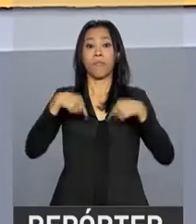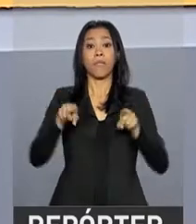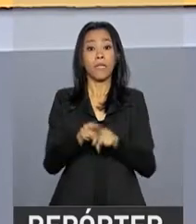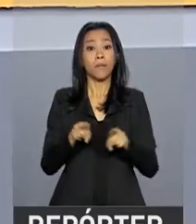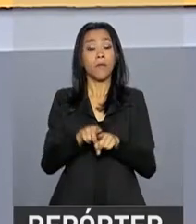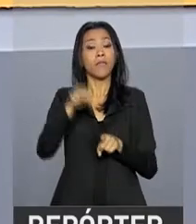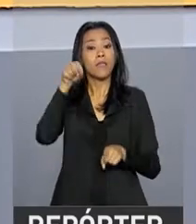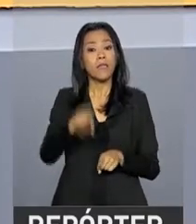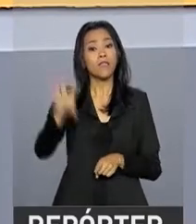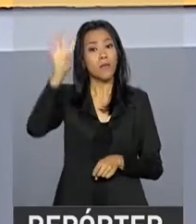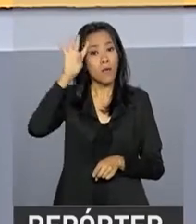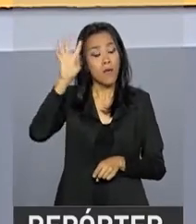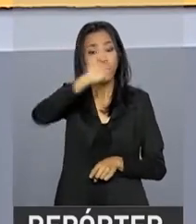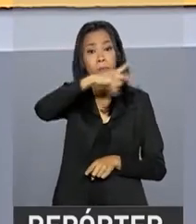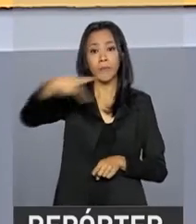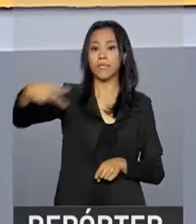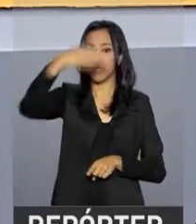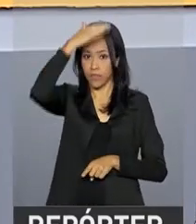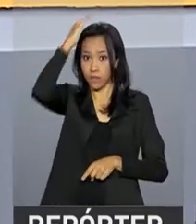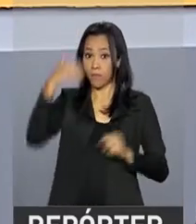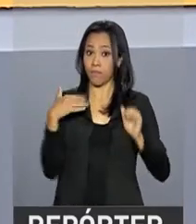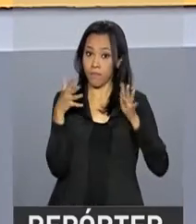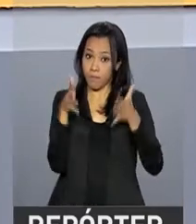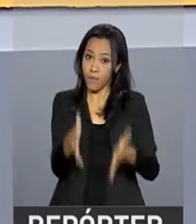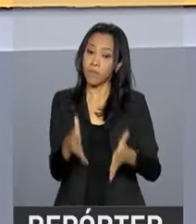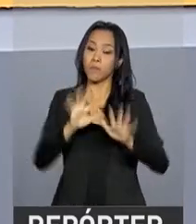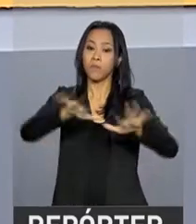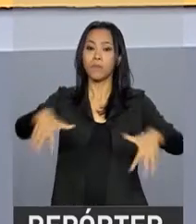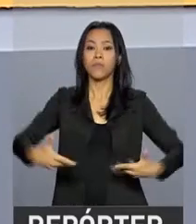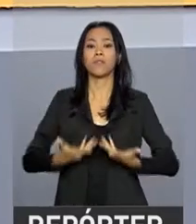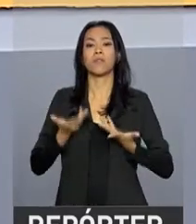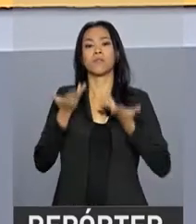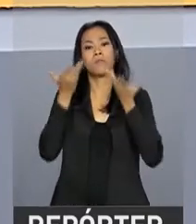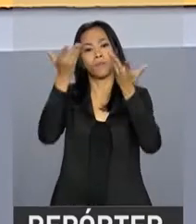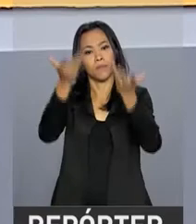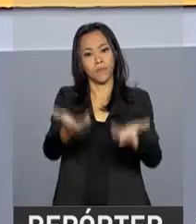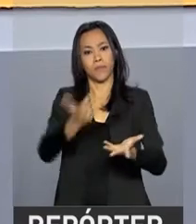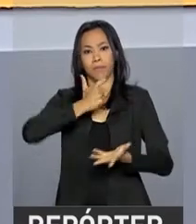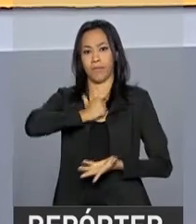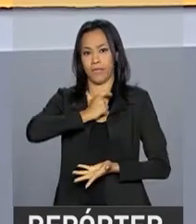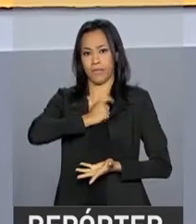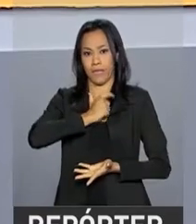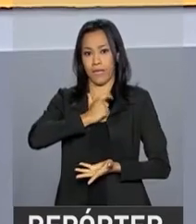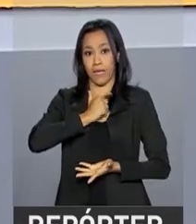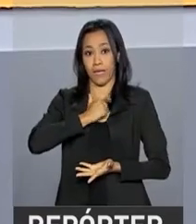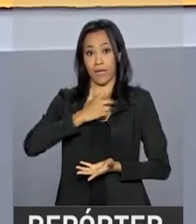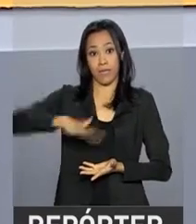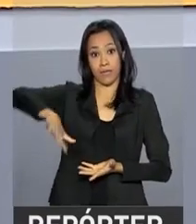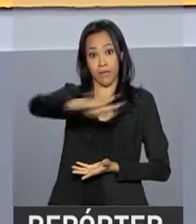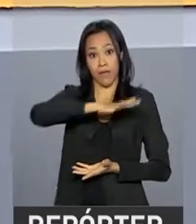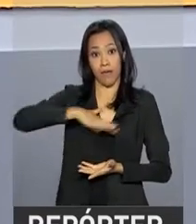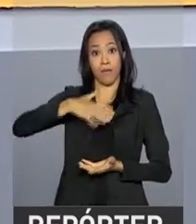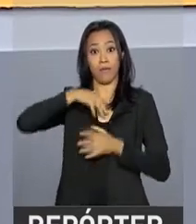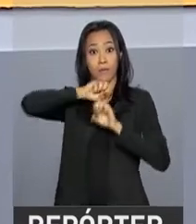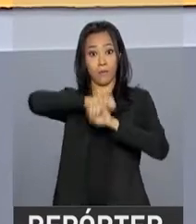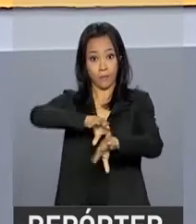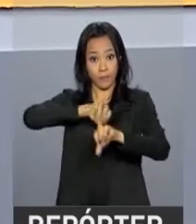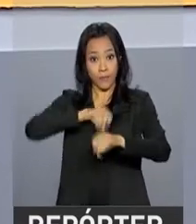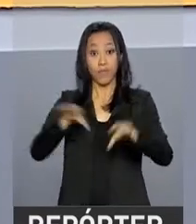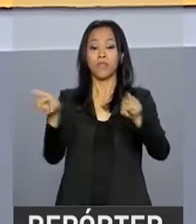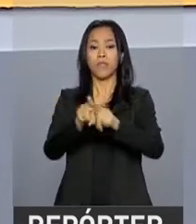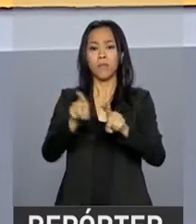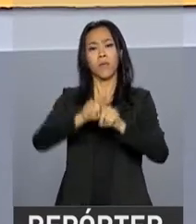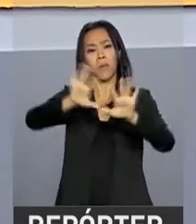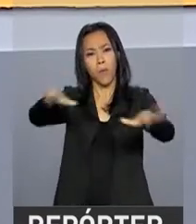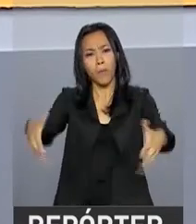o presidente michel temer participou da cerimônia de entrega das medalhas da ordem nacional do mérito educativo também foi feita uma